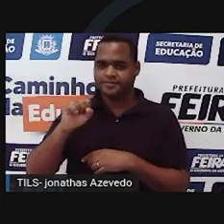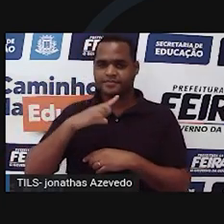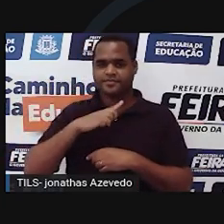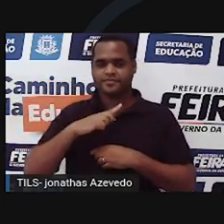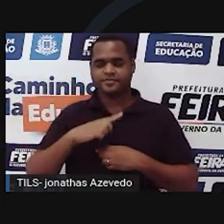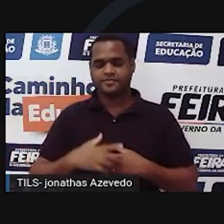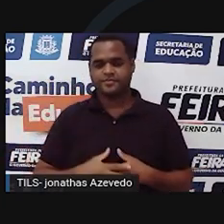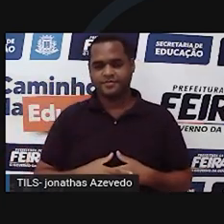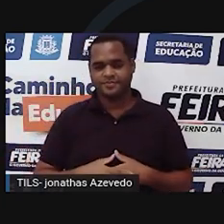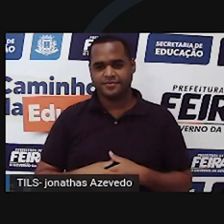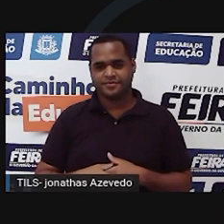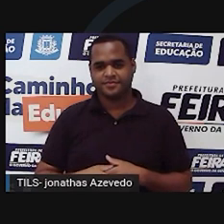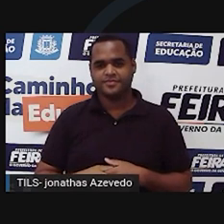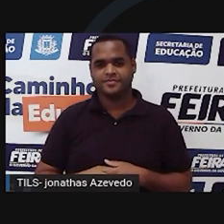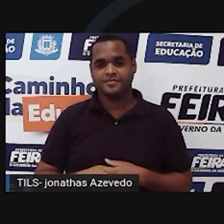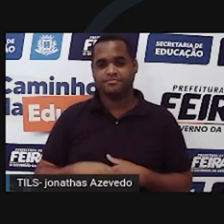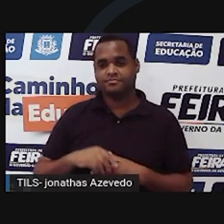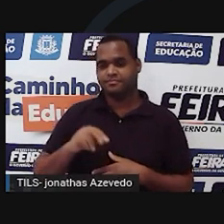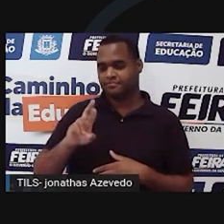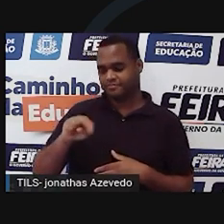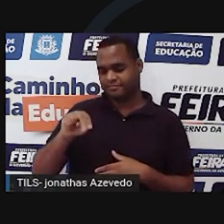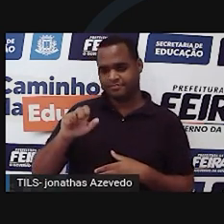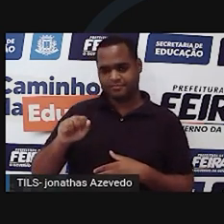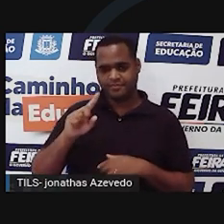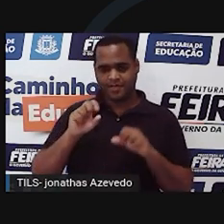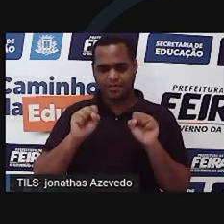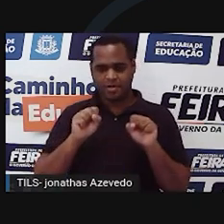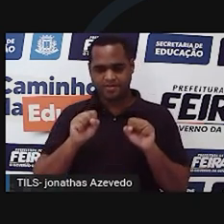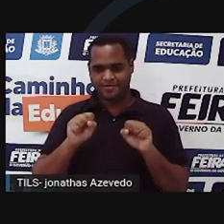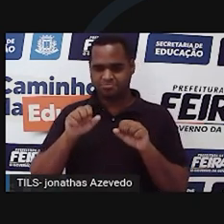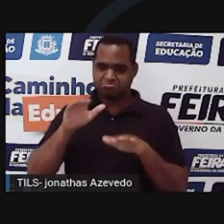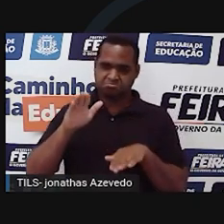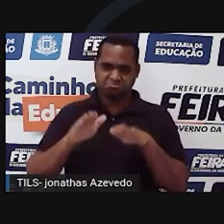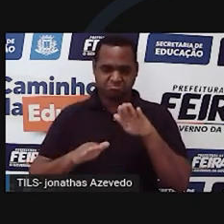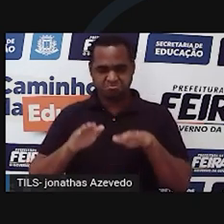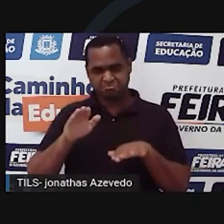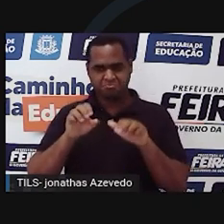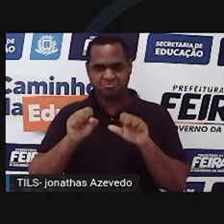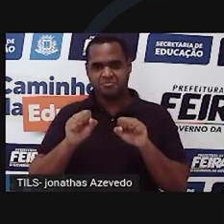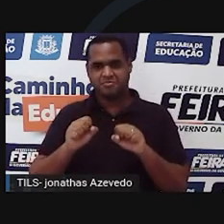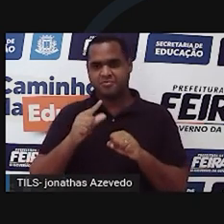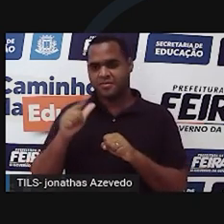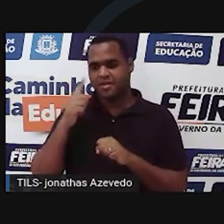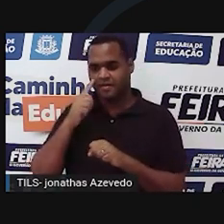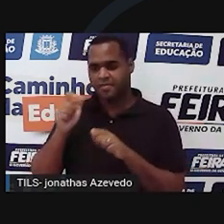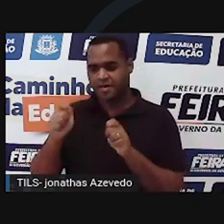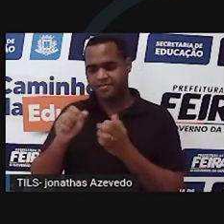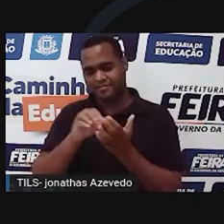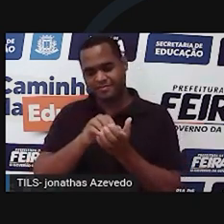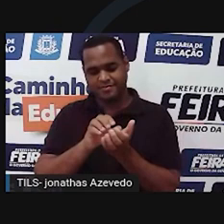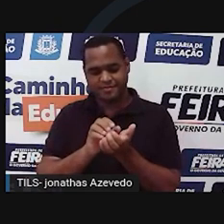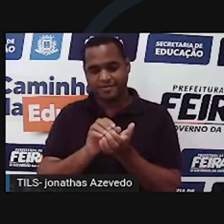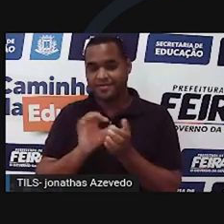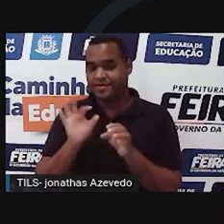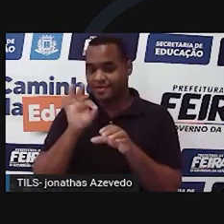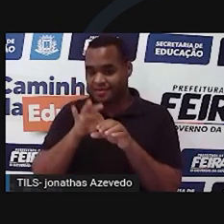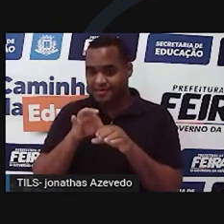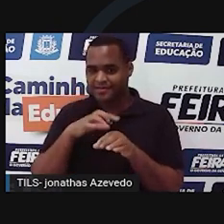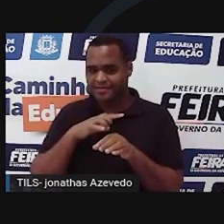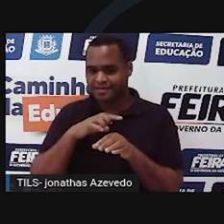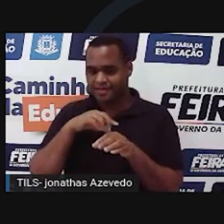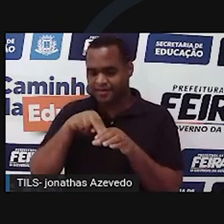A localização do RNA pode variar, podendo ser encontrado no núcleo de uma célula,